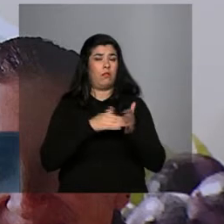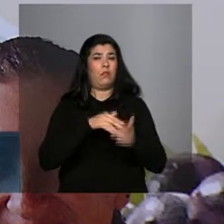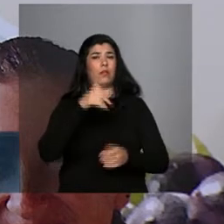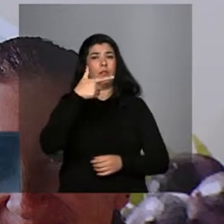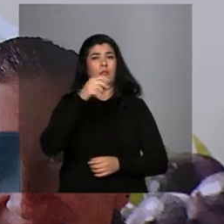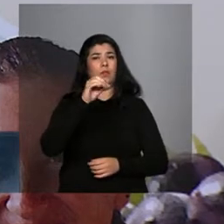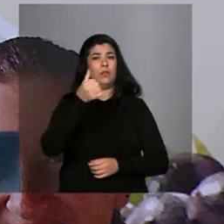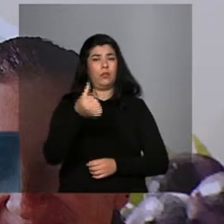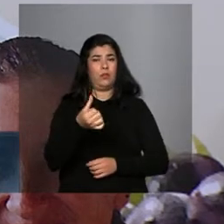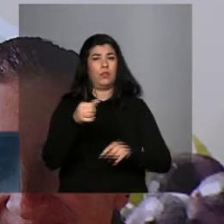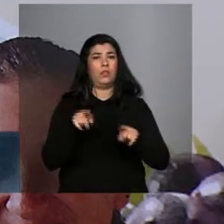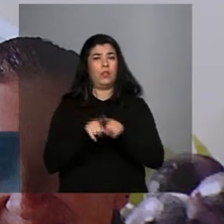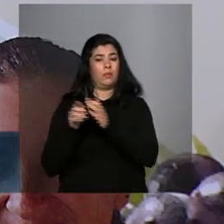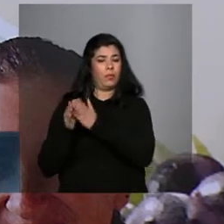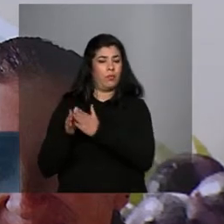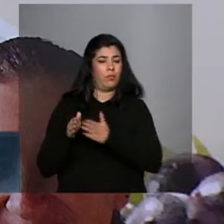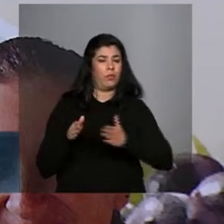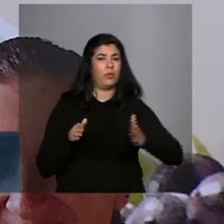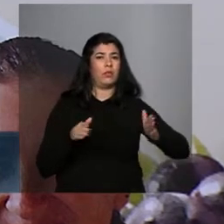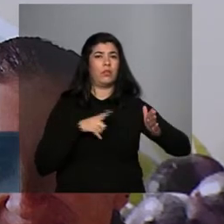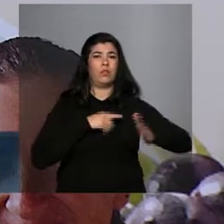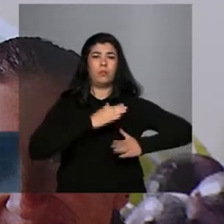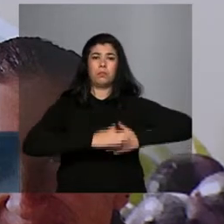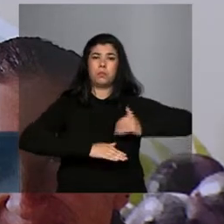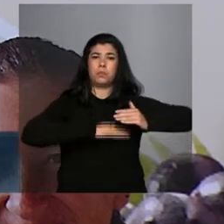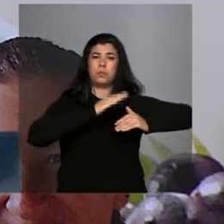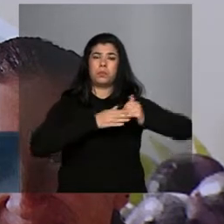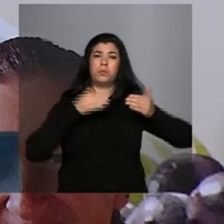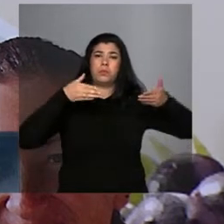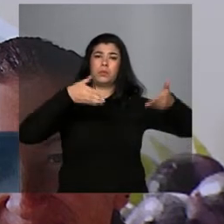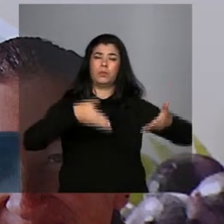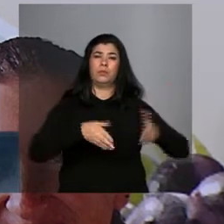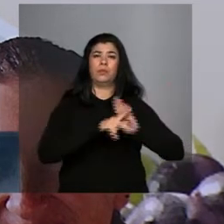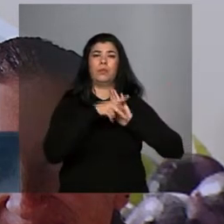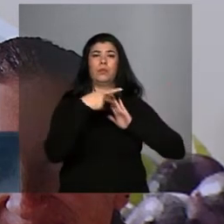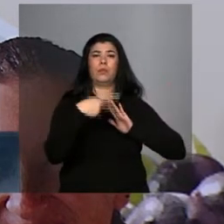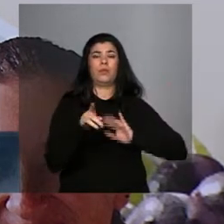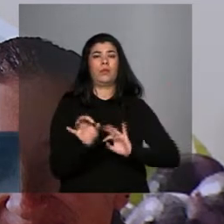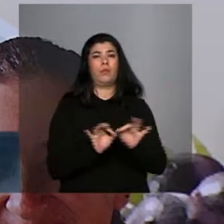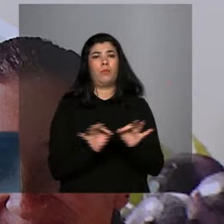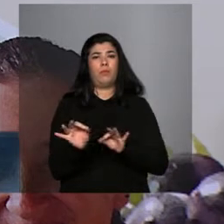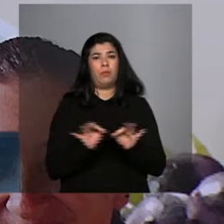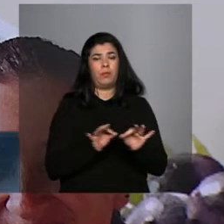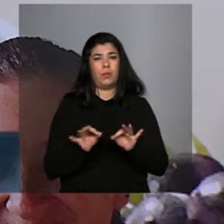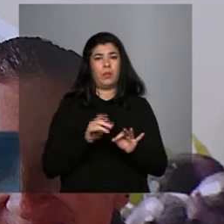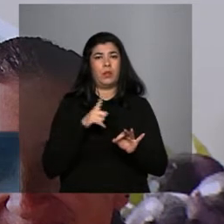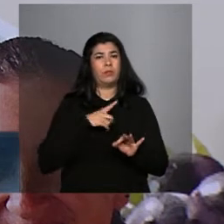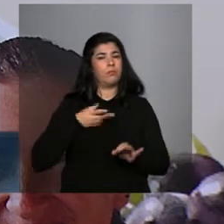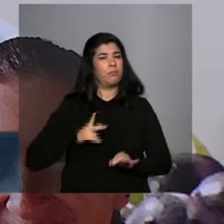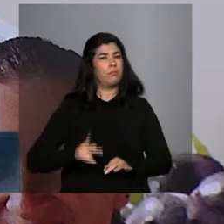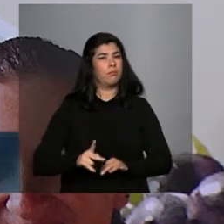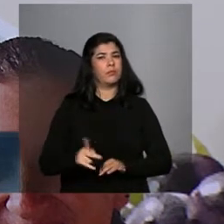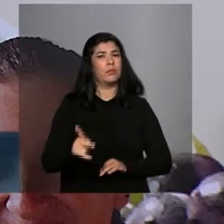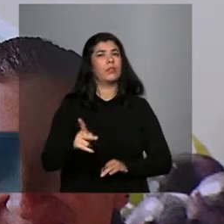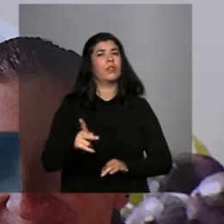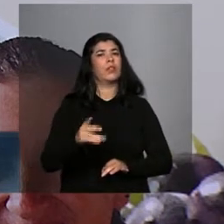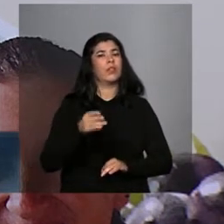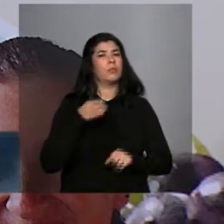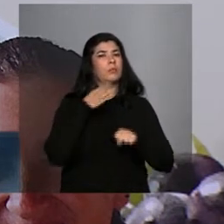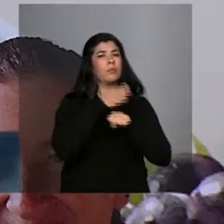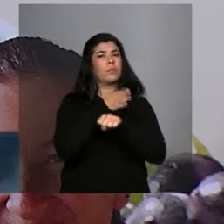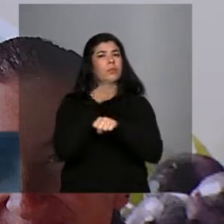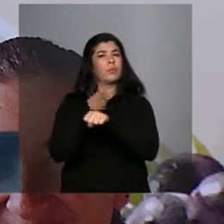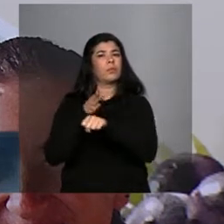2016, vamos construir de forma participativa um plano que sempre que eu vou